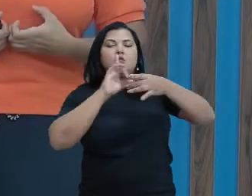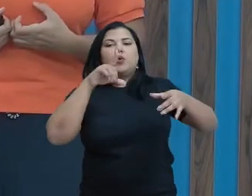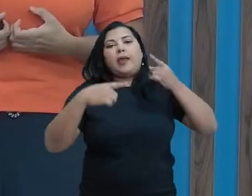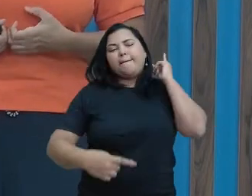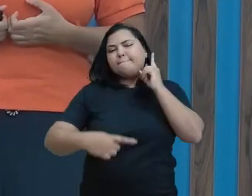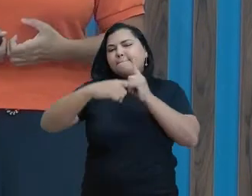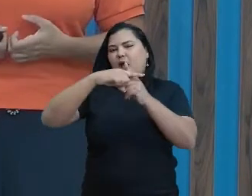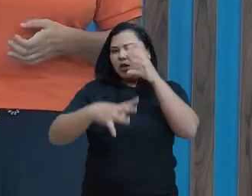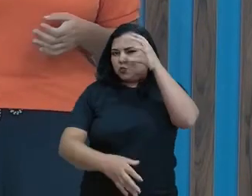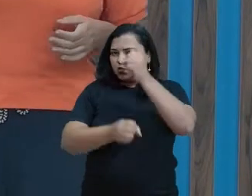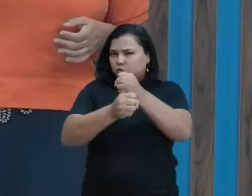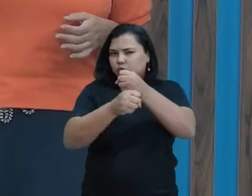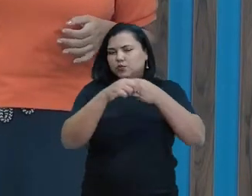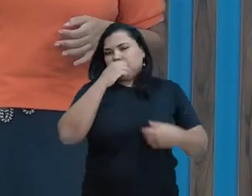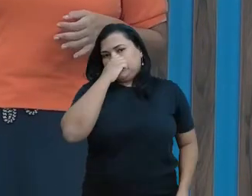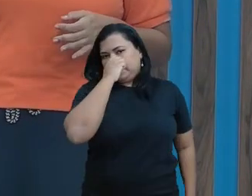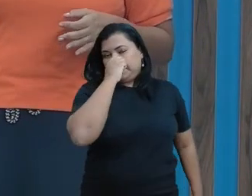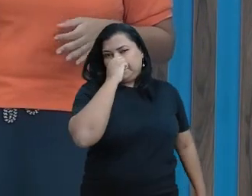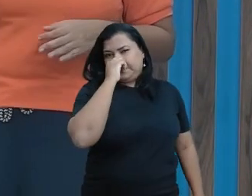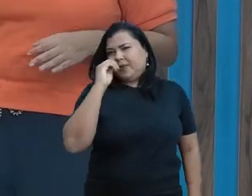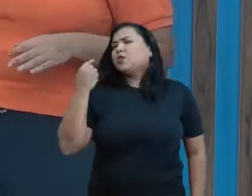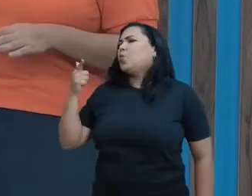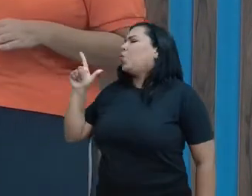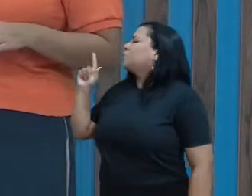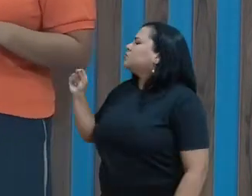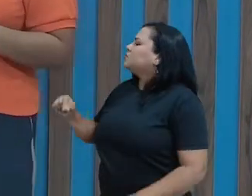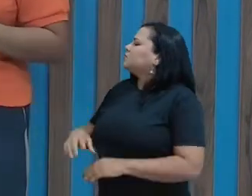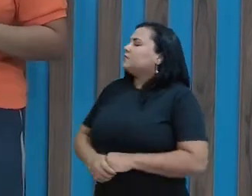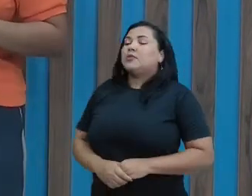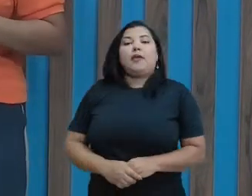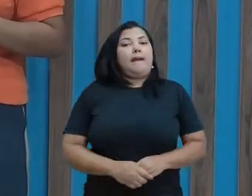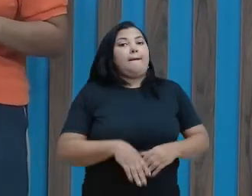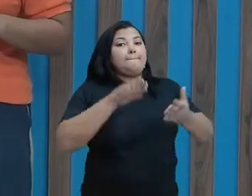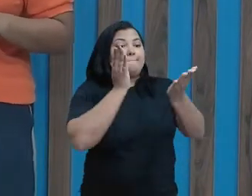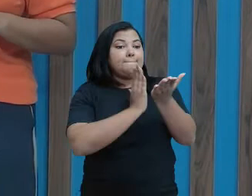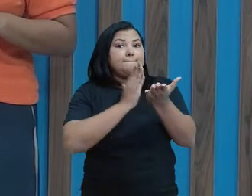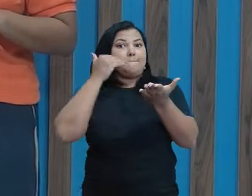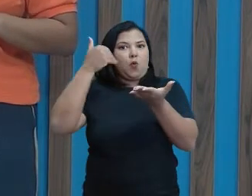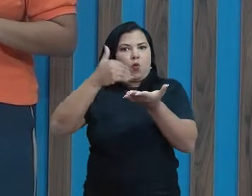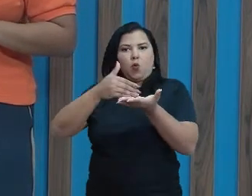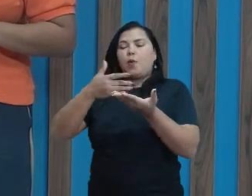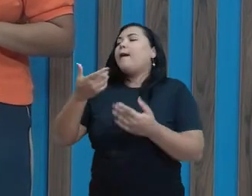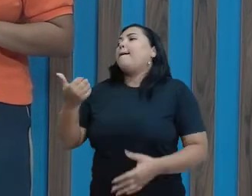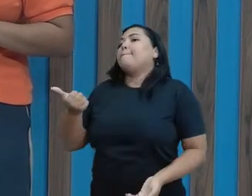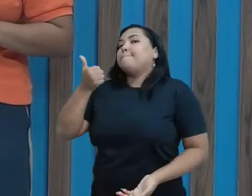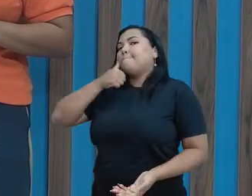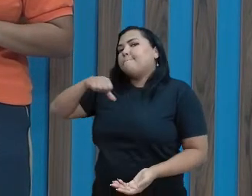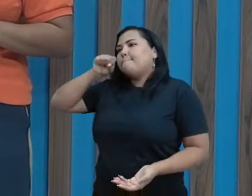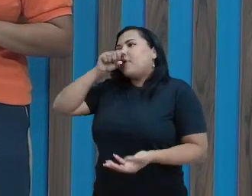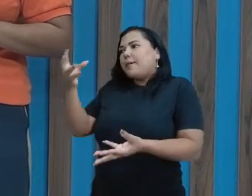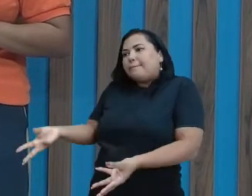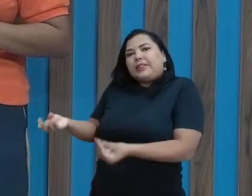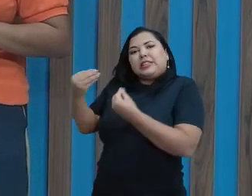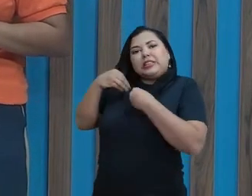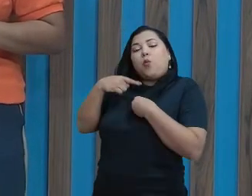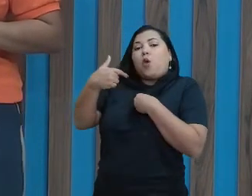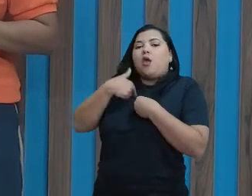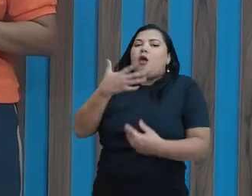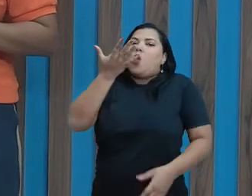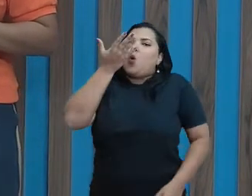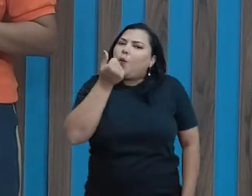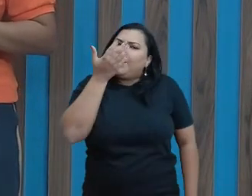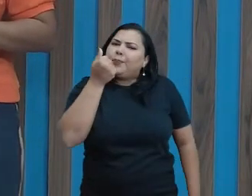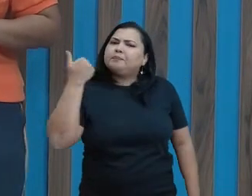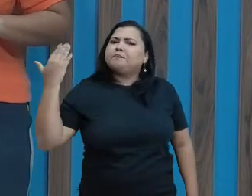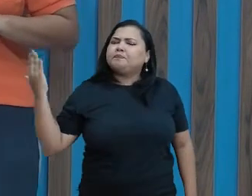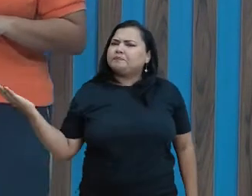adição, né? Mas no segundo caso, comi o bolo que ganhei da minha mãe, não